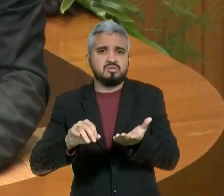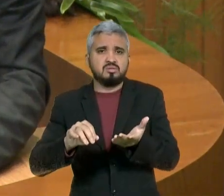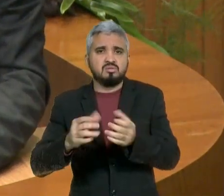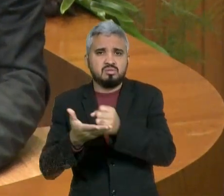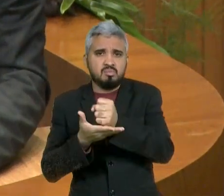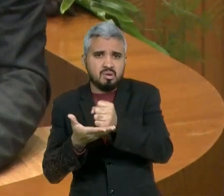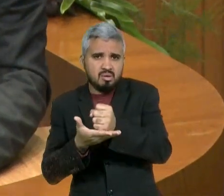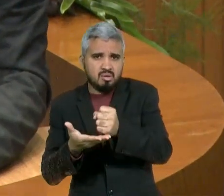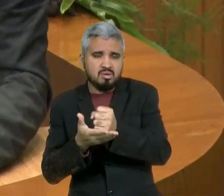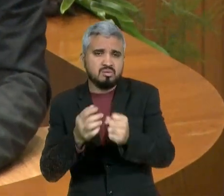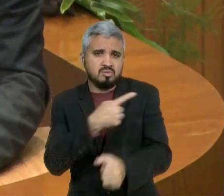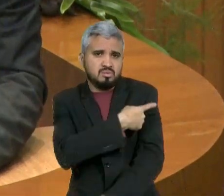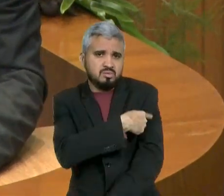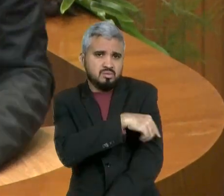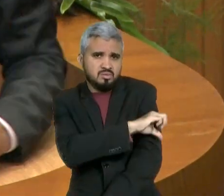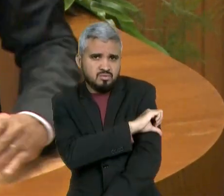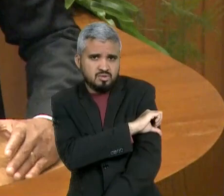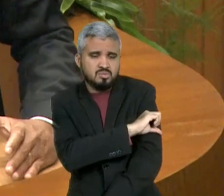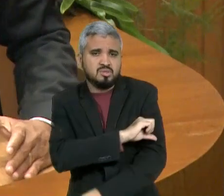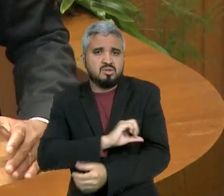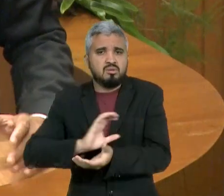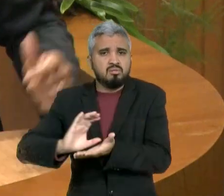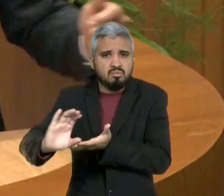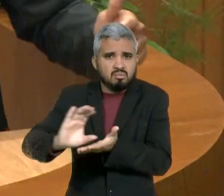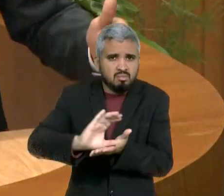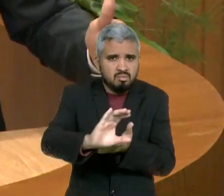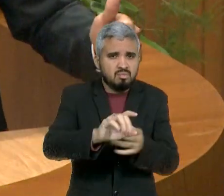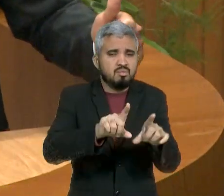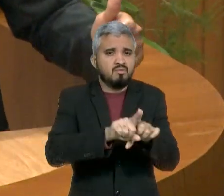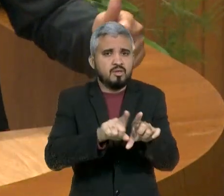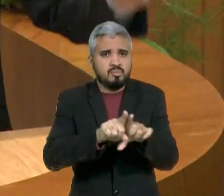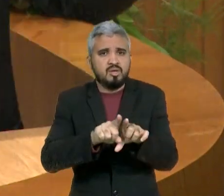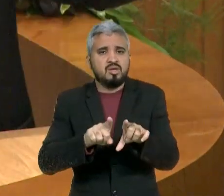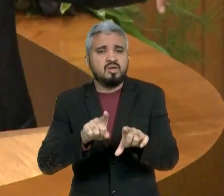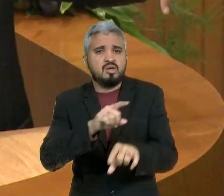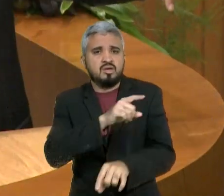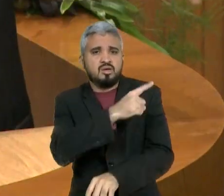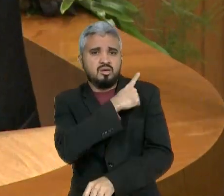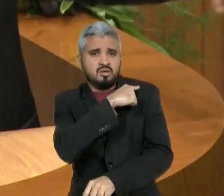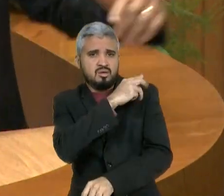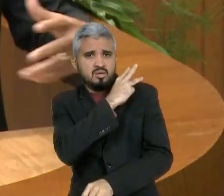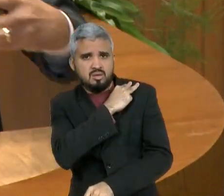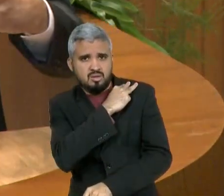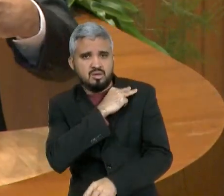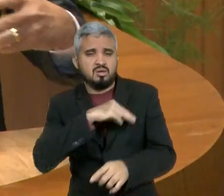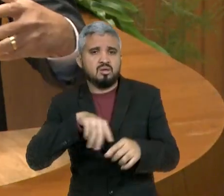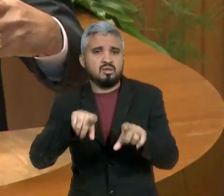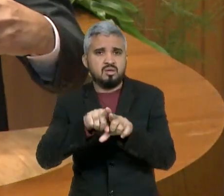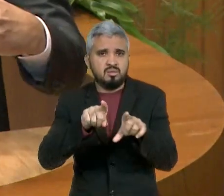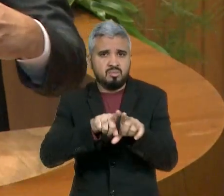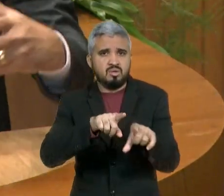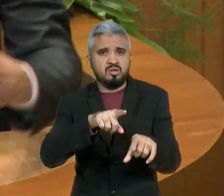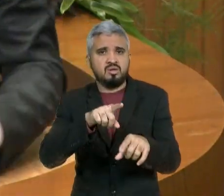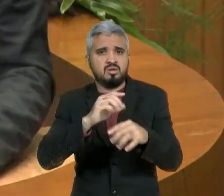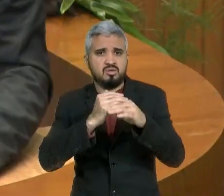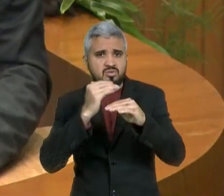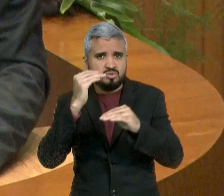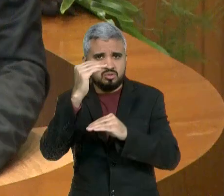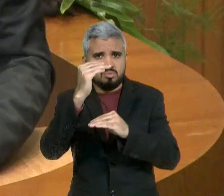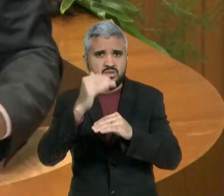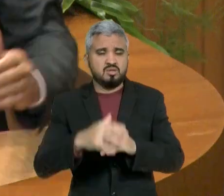básico, fundamental e também no ensino universitário, e não esquecendo nunca o ensino